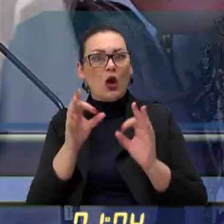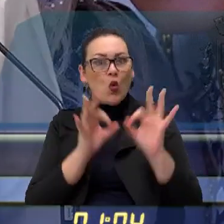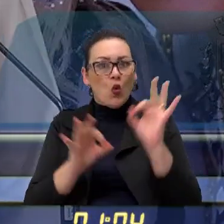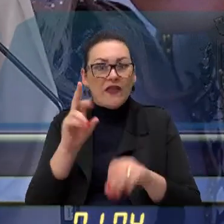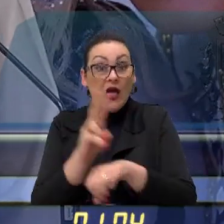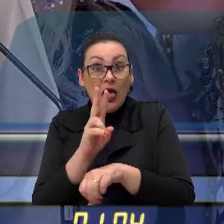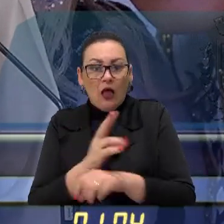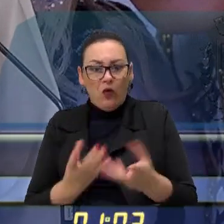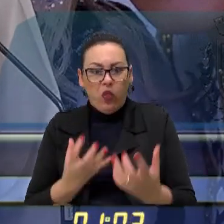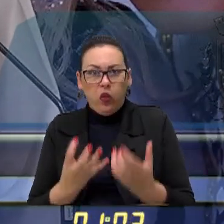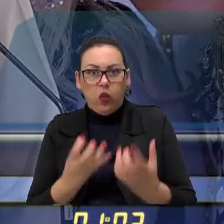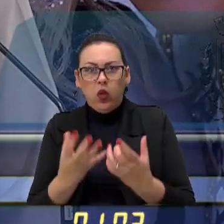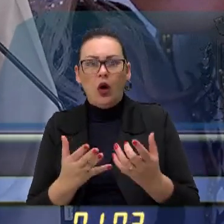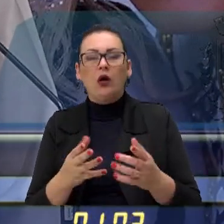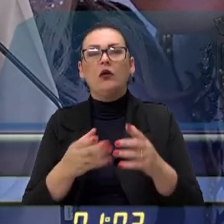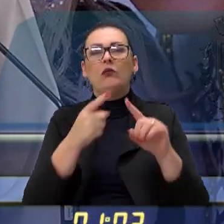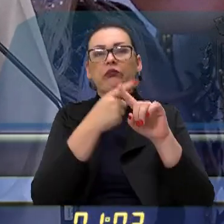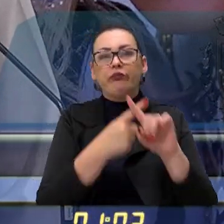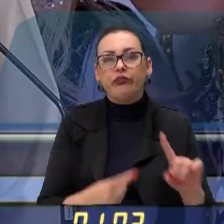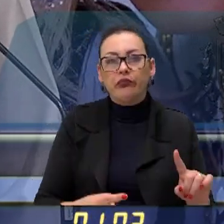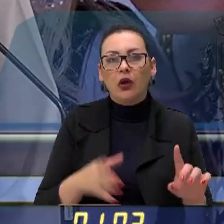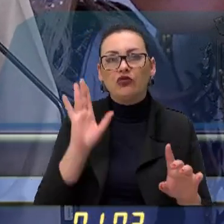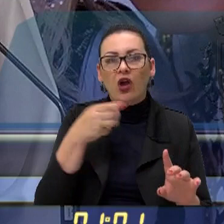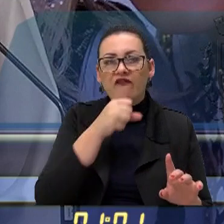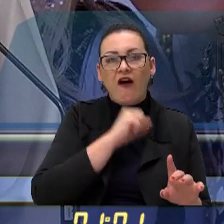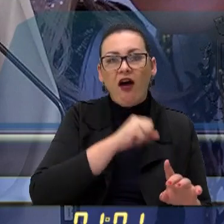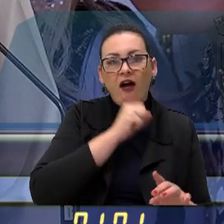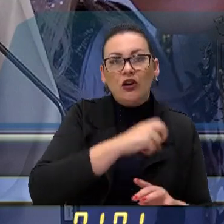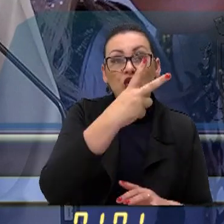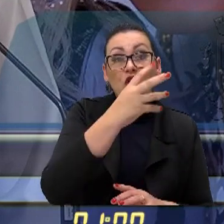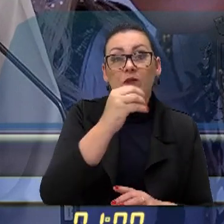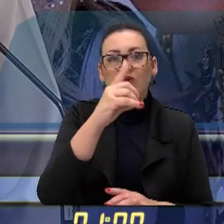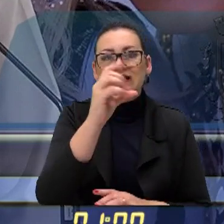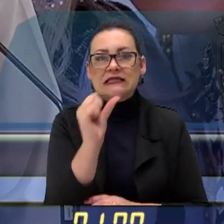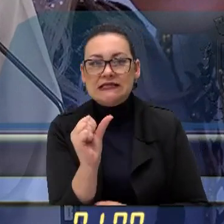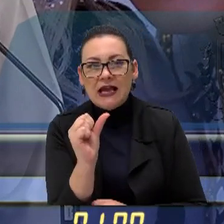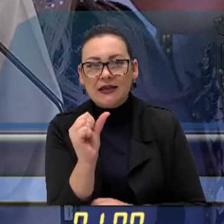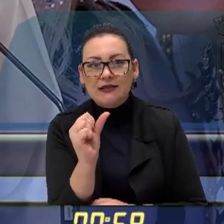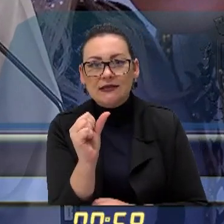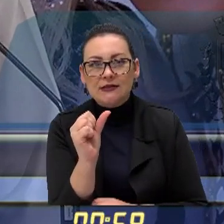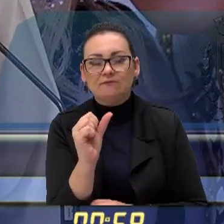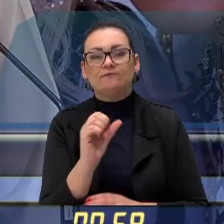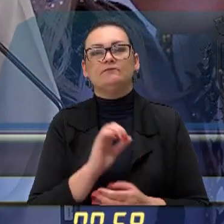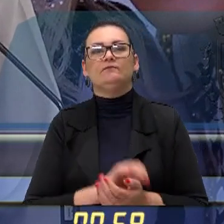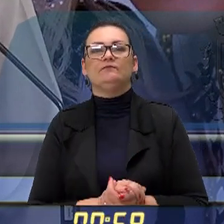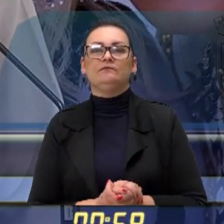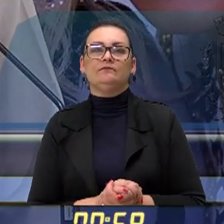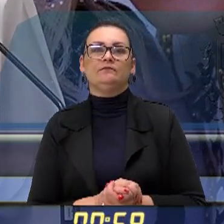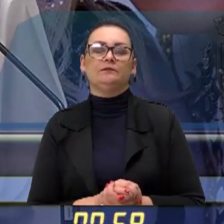Incêndio, está vencido desde 2016, só para ter uma ideia.